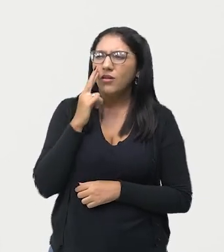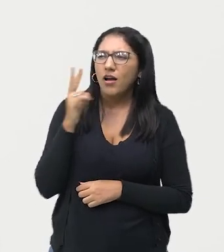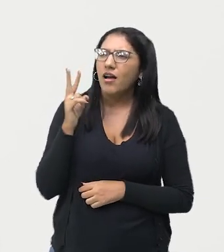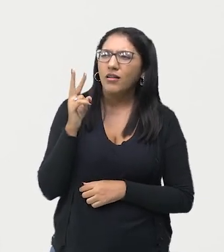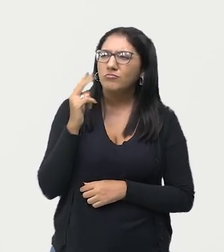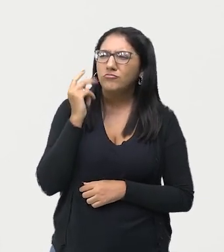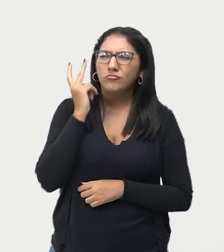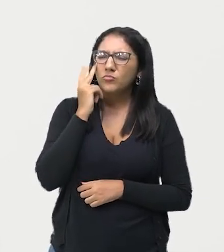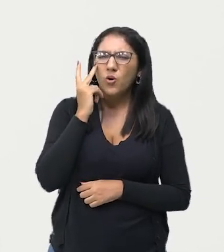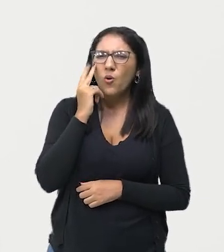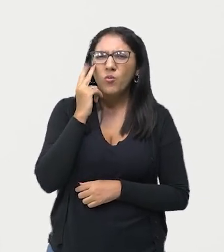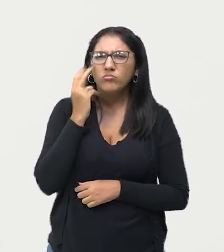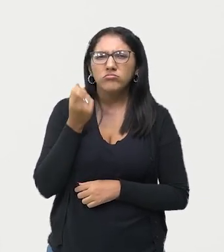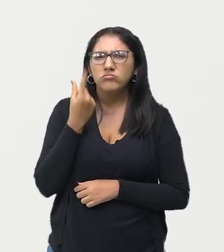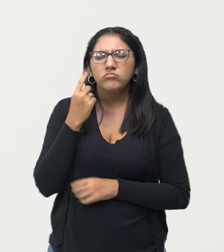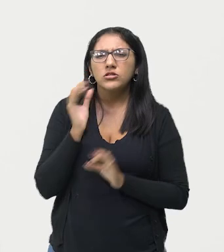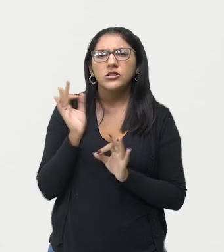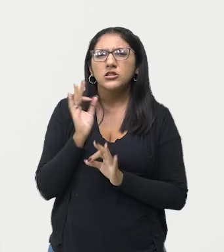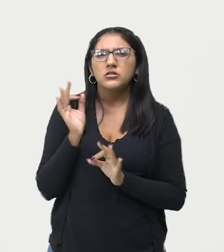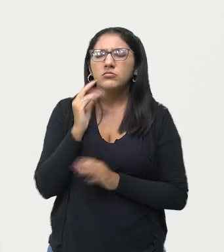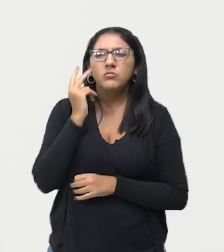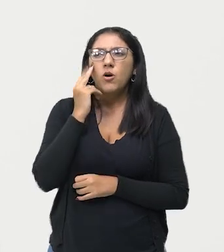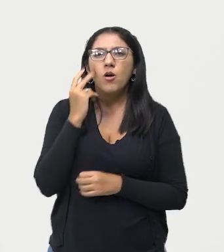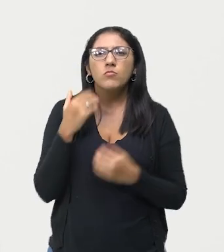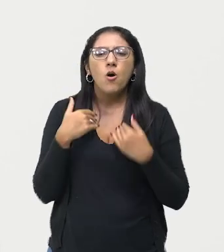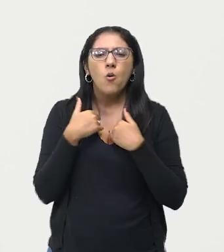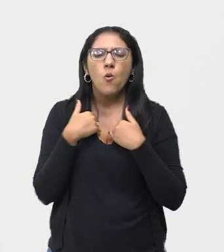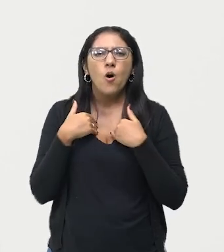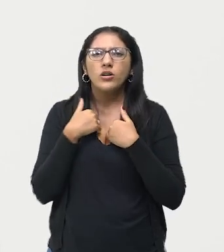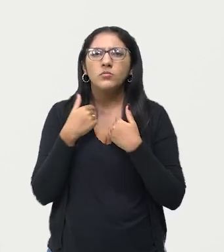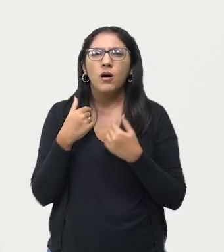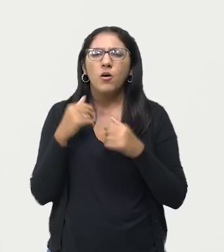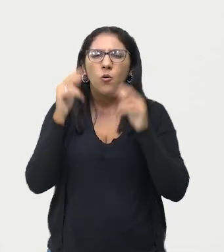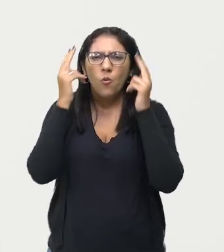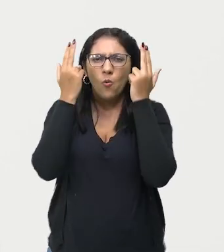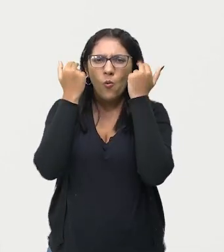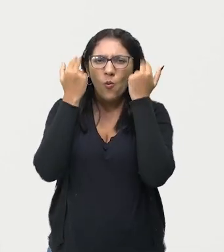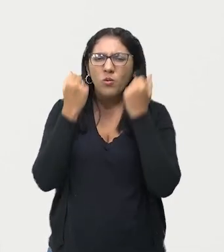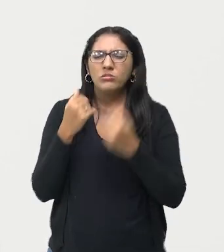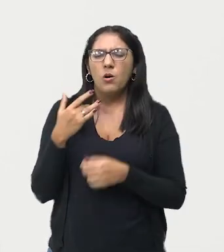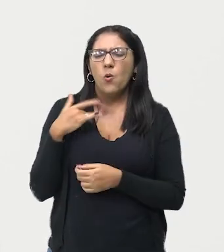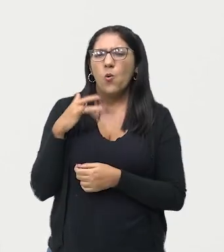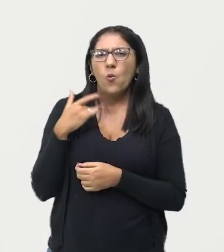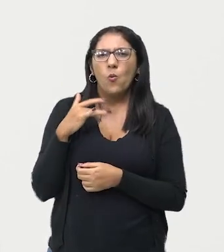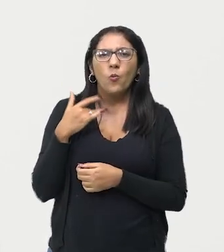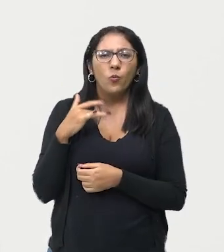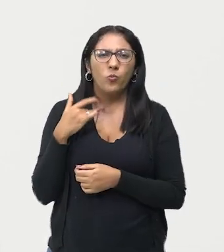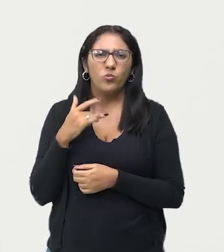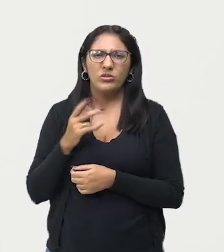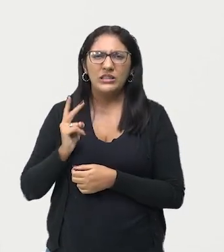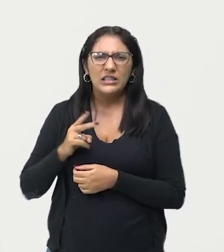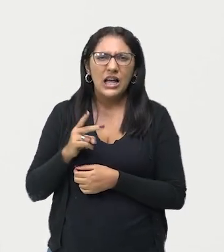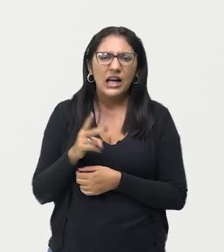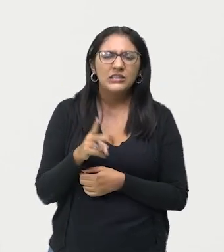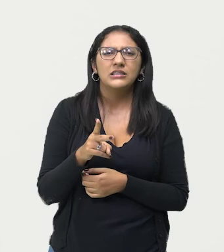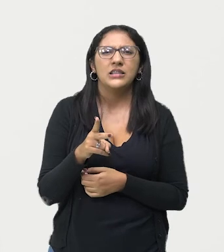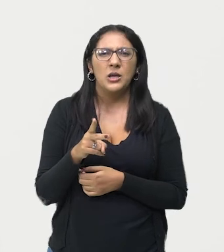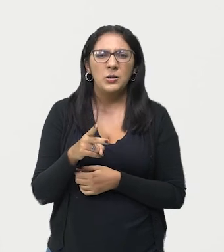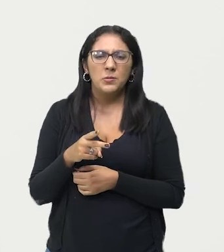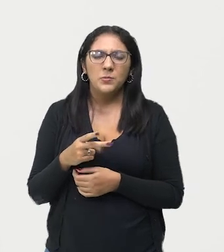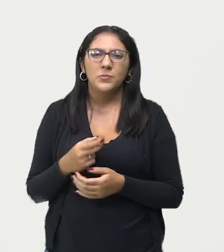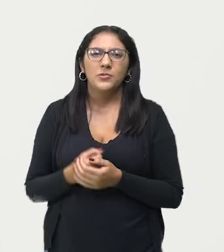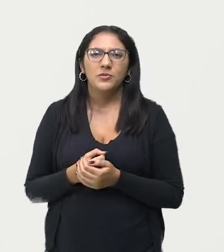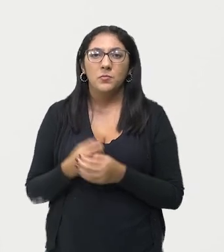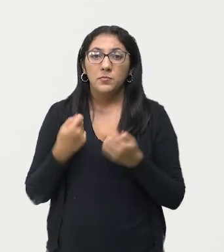pensar o contrário. Não é estranho, não, tá certo. O burro não tem que ficar ali servindo aos seres humanos, né?